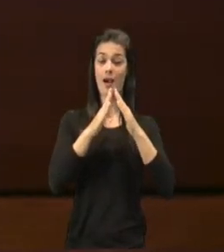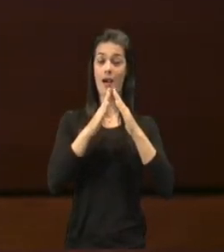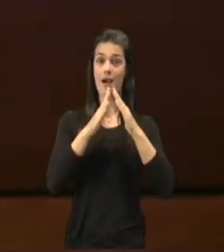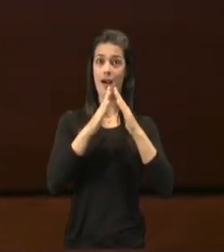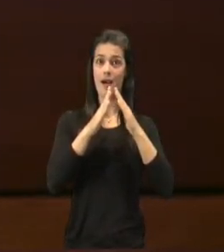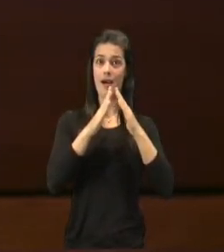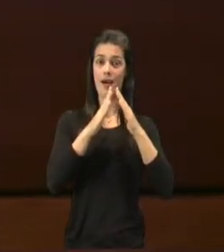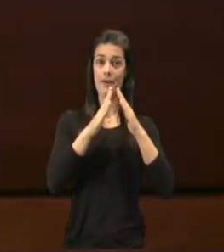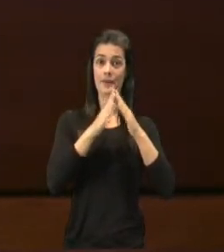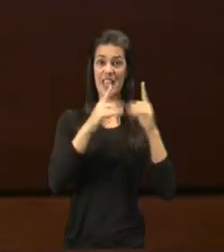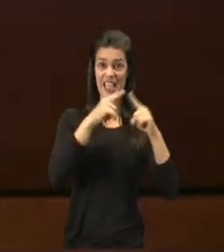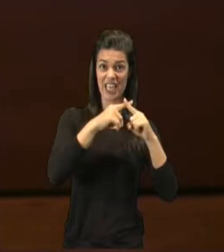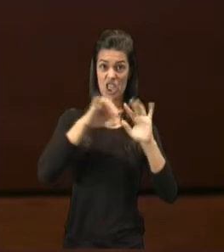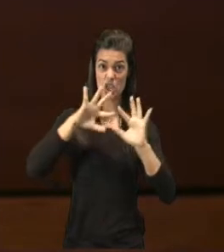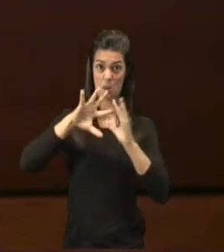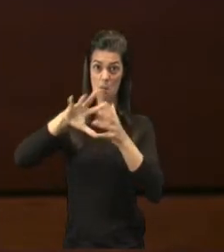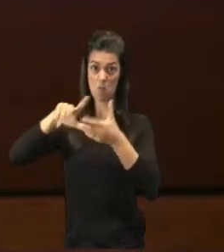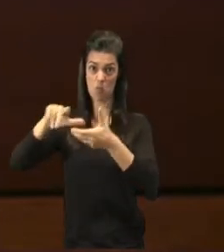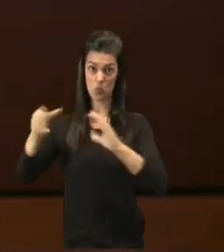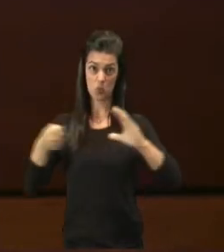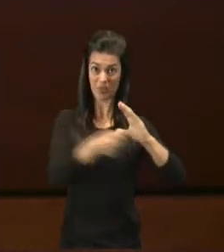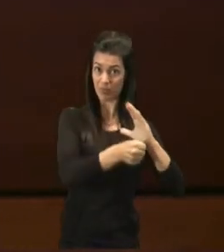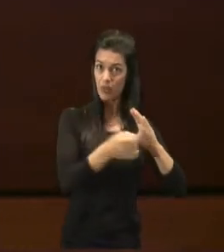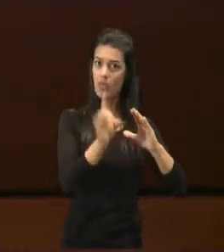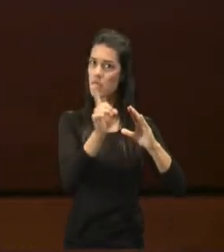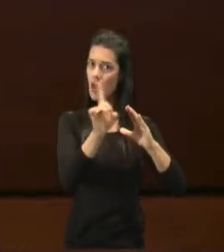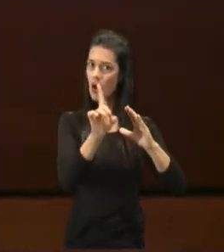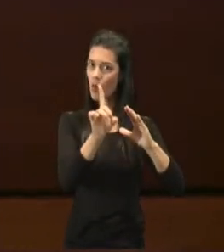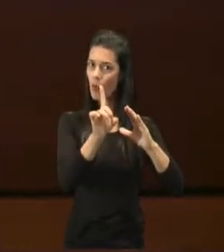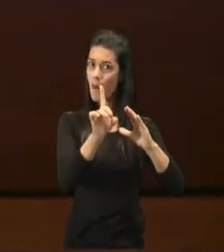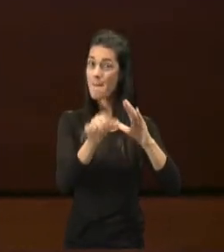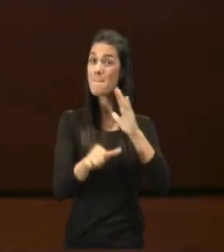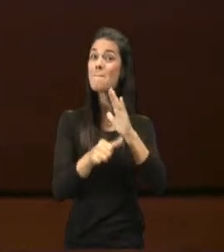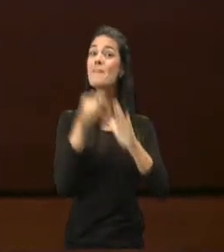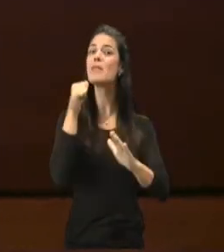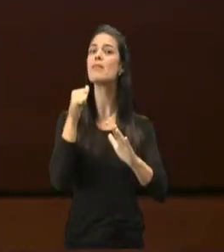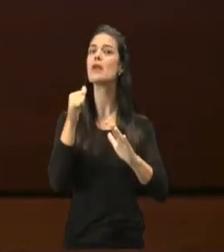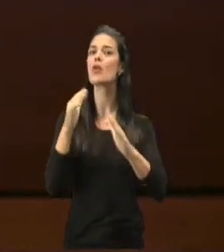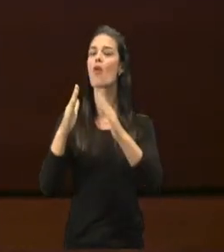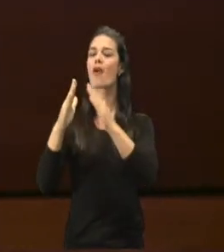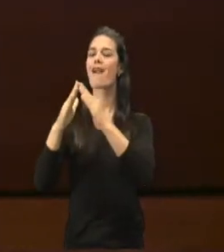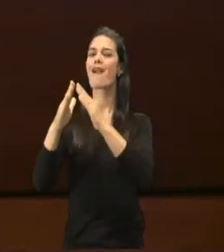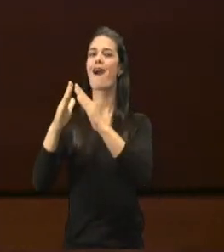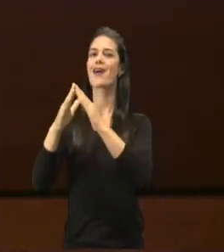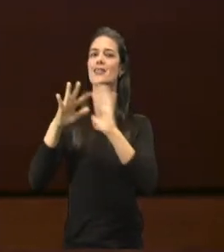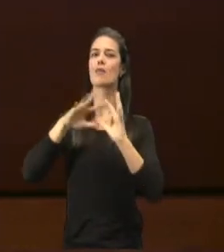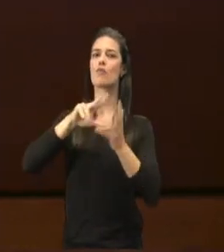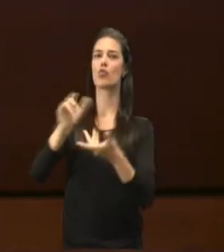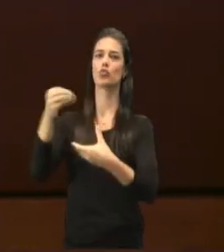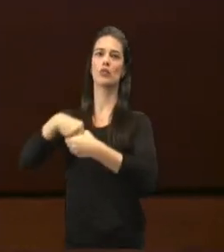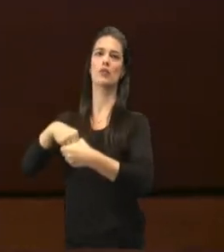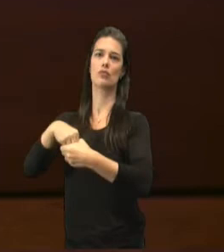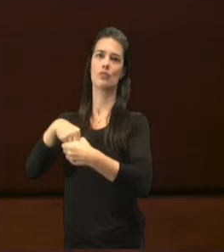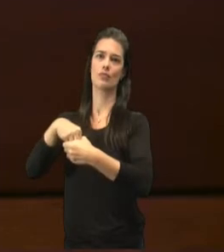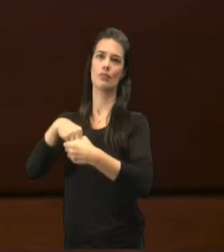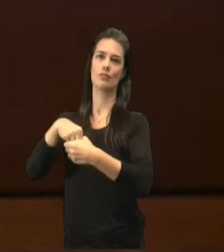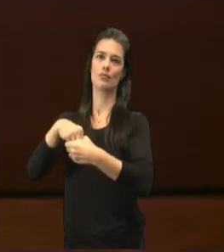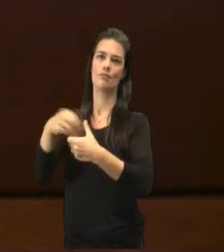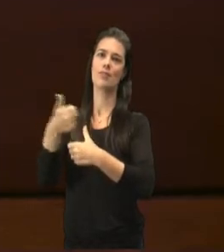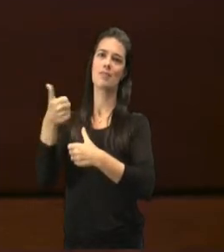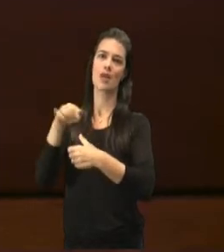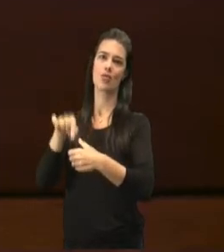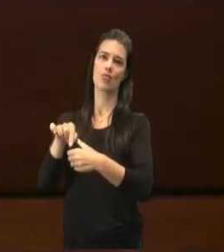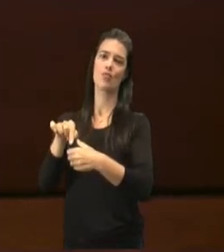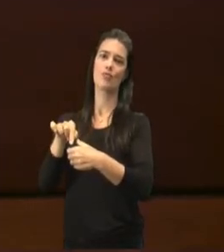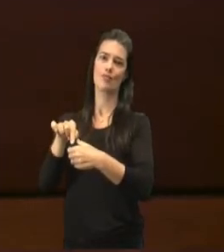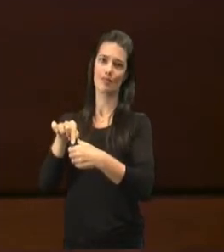entrou primeiro na casa, porque a igreja é reflexo da casa. Há muitas pessoas que criticam a igreja do Senhor, mas elas se esquecem que